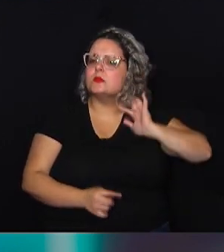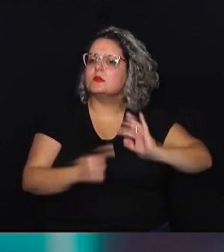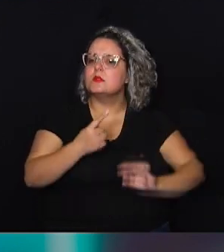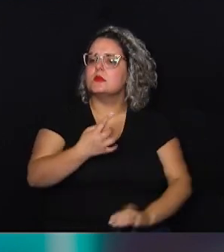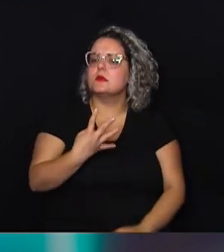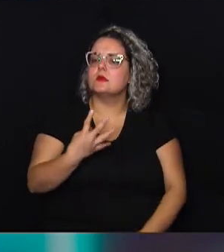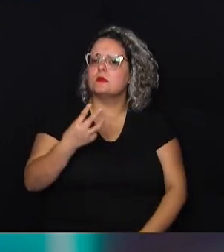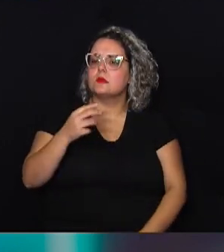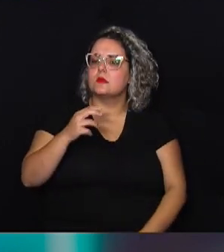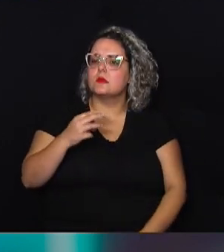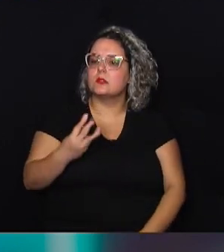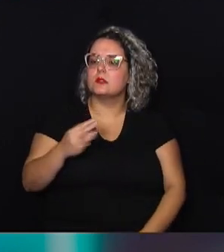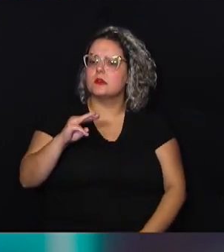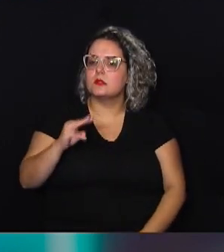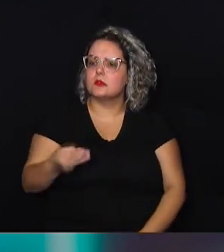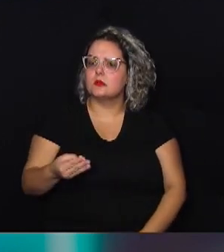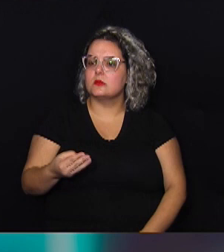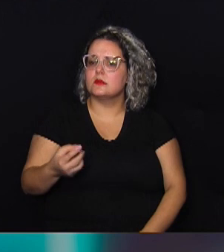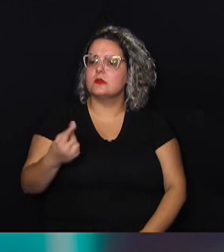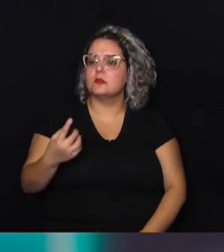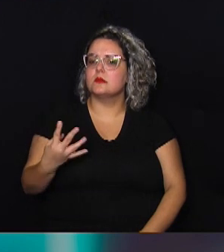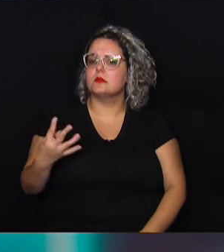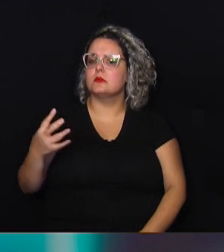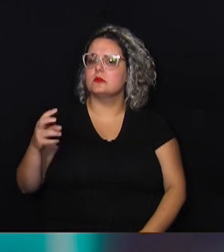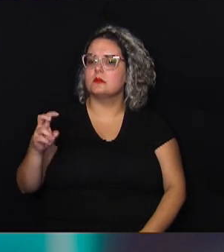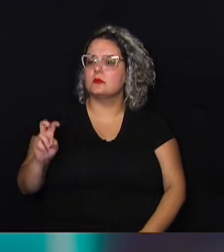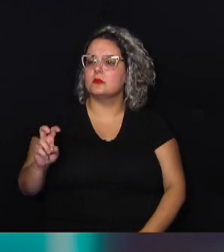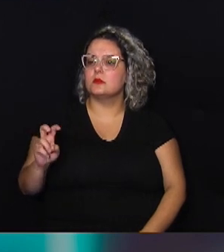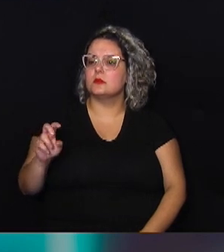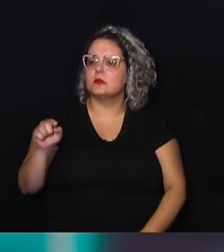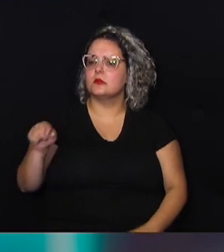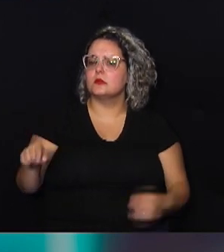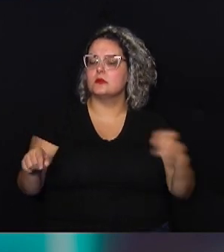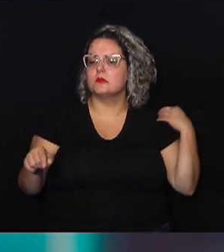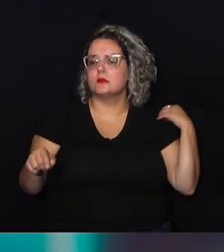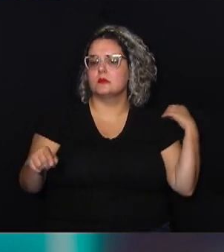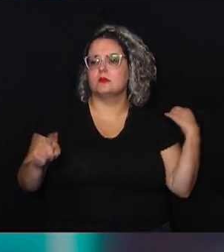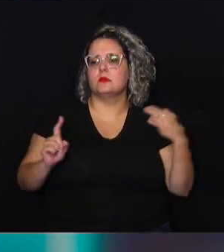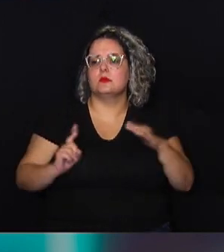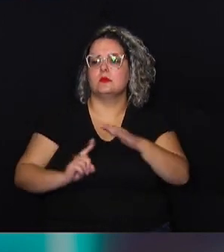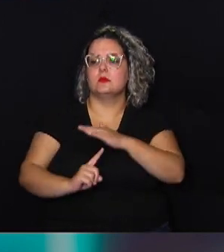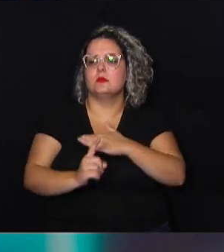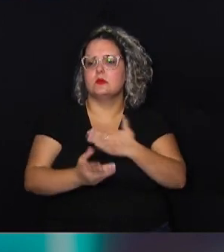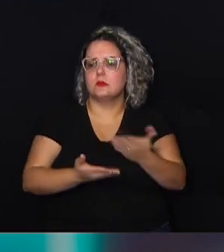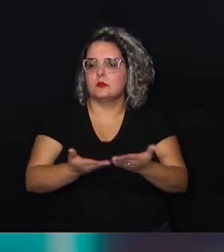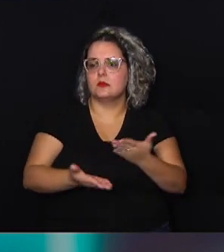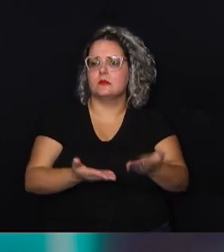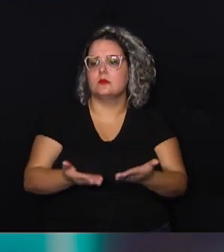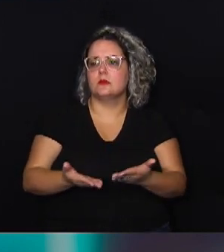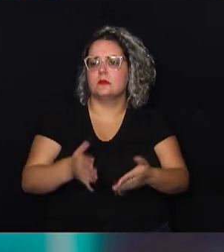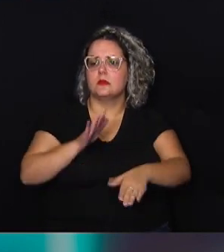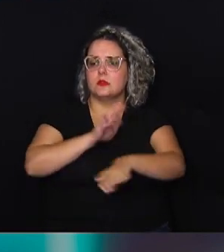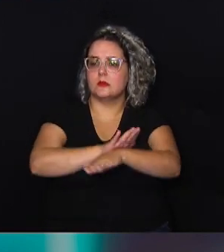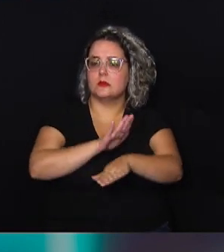146.185.000 despesa com prestadores. Prestadores aqui é mão de obra assistencial